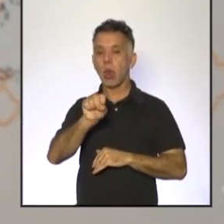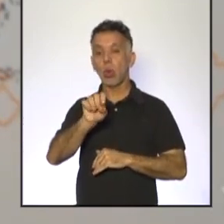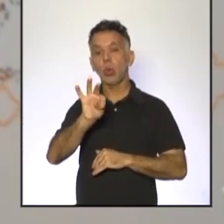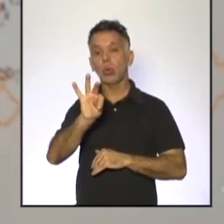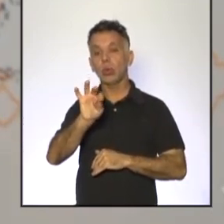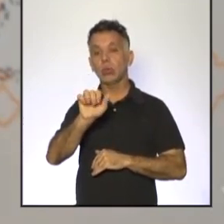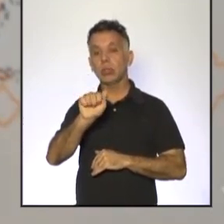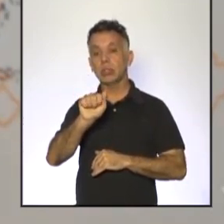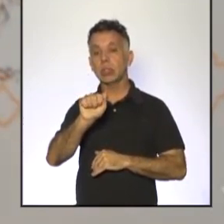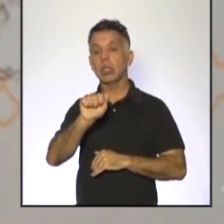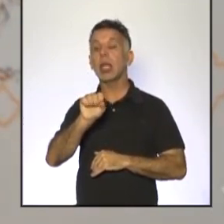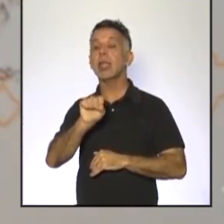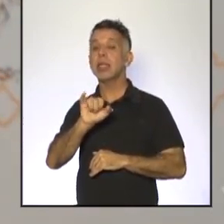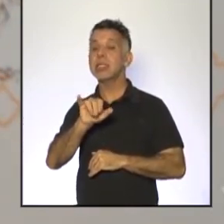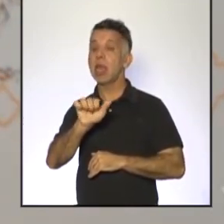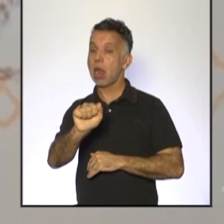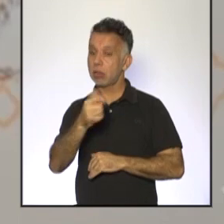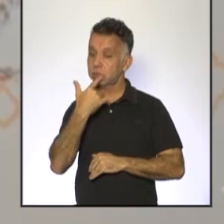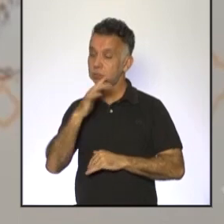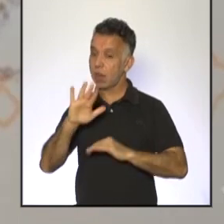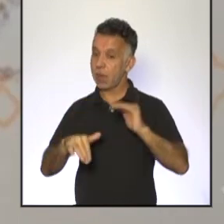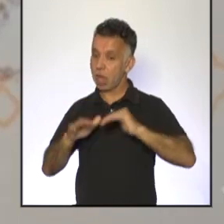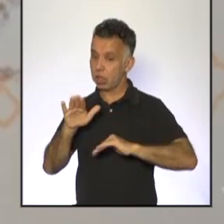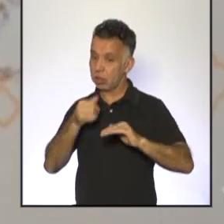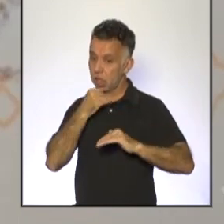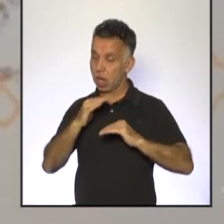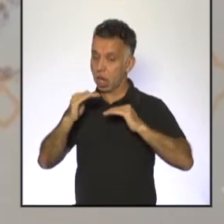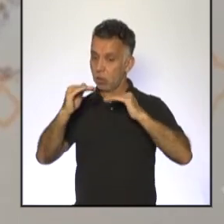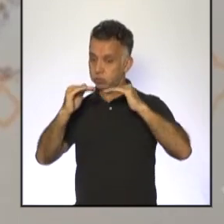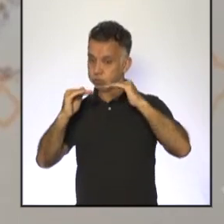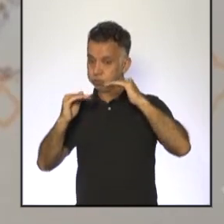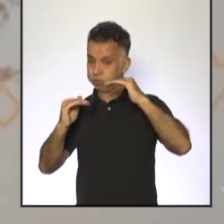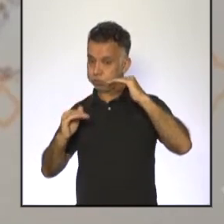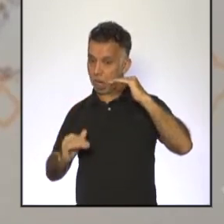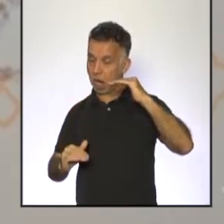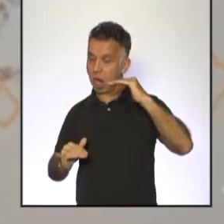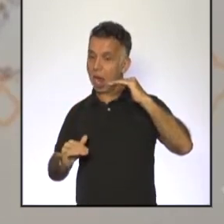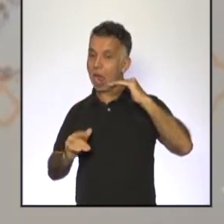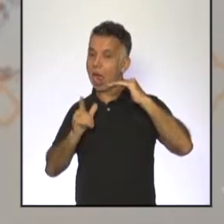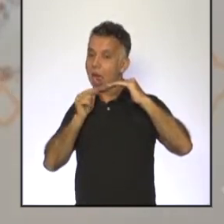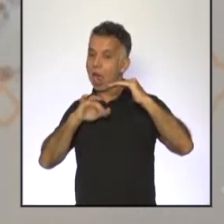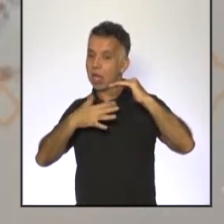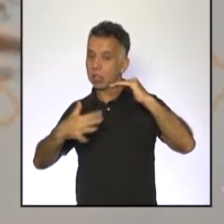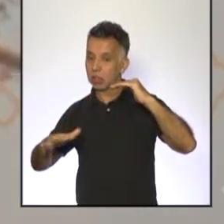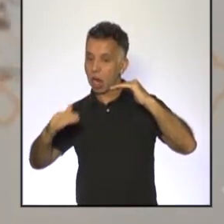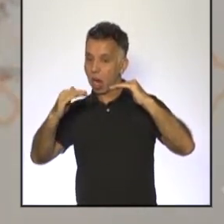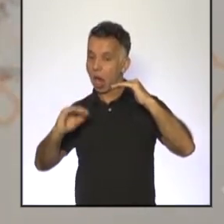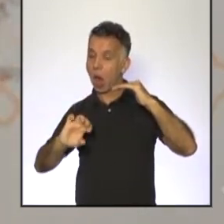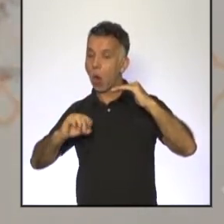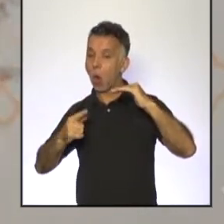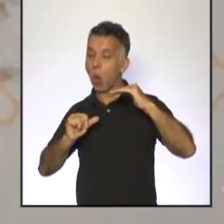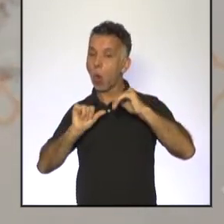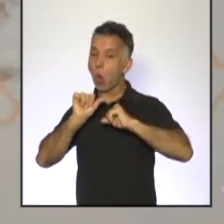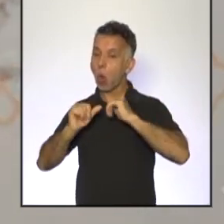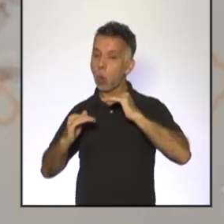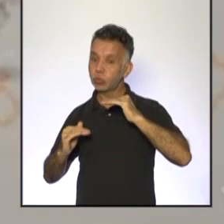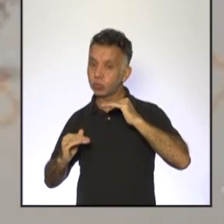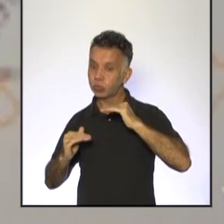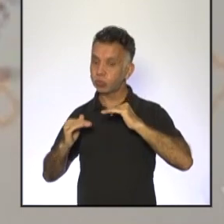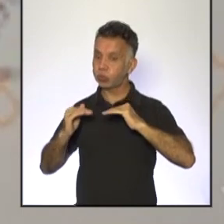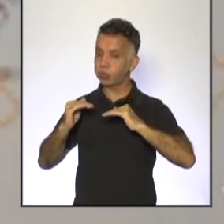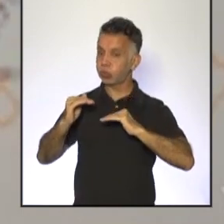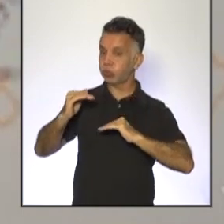promovendo a regressão marítima, a redução do nível do mar, ou a transgressão marítima, o avanço do nível do